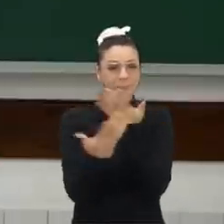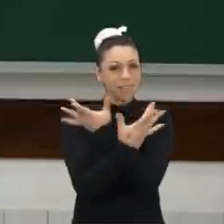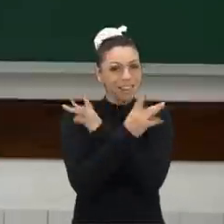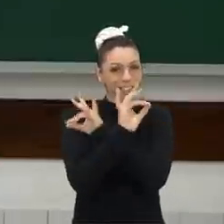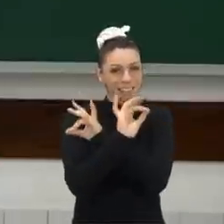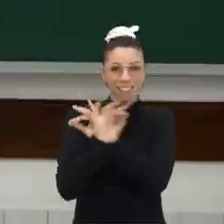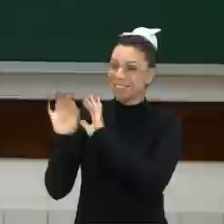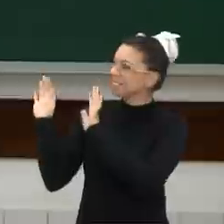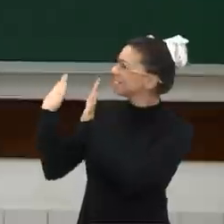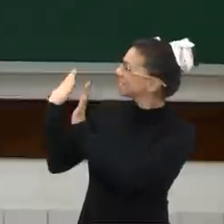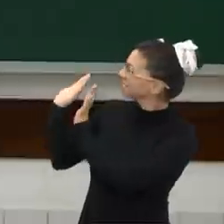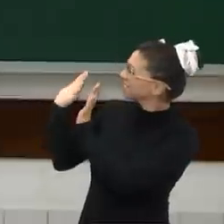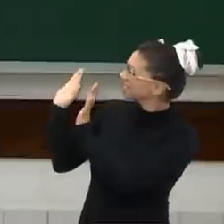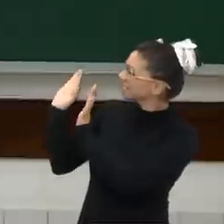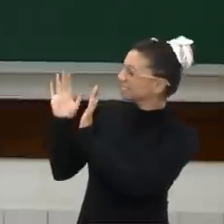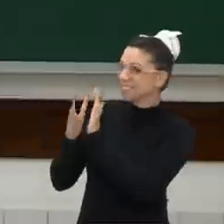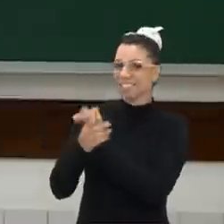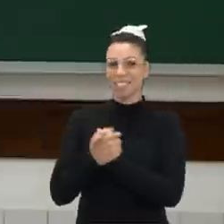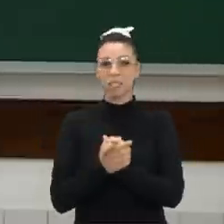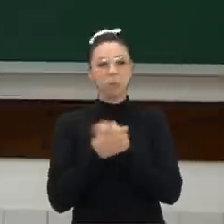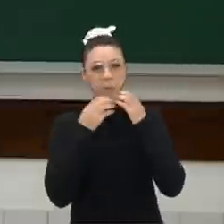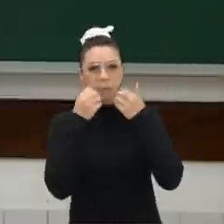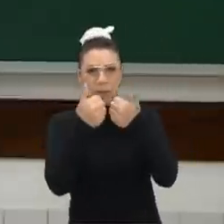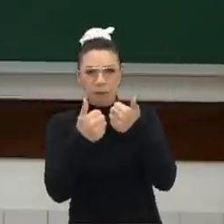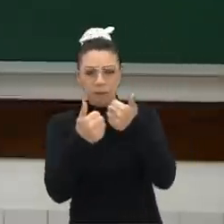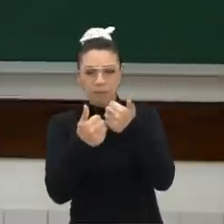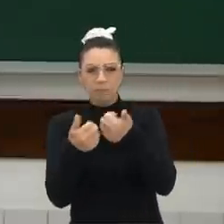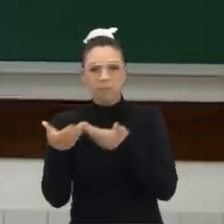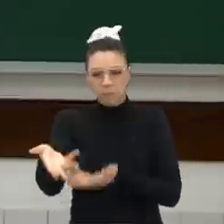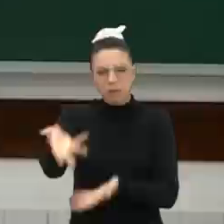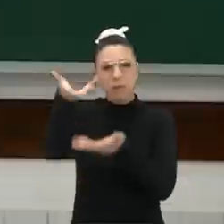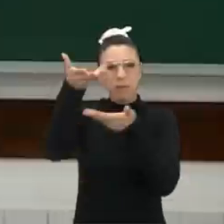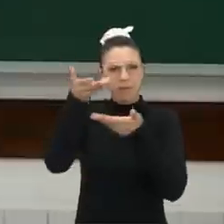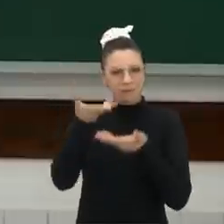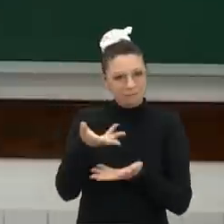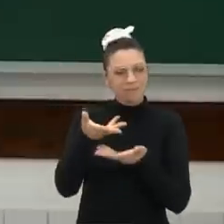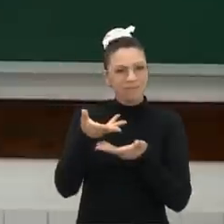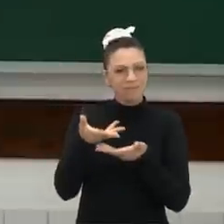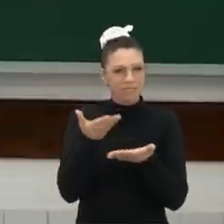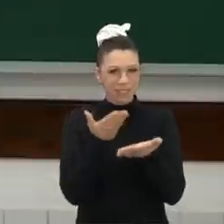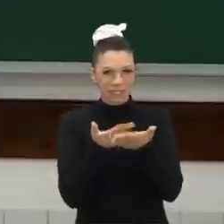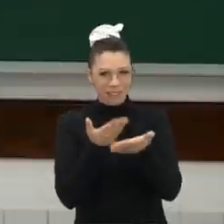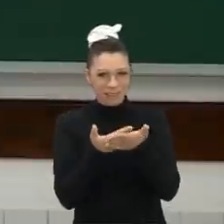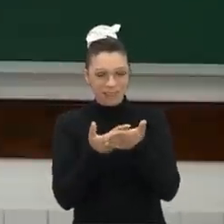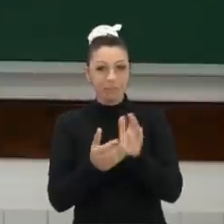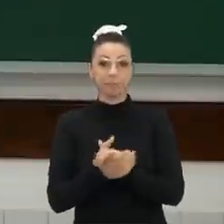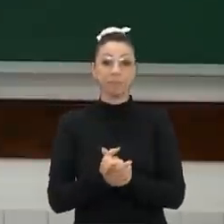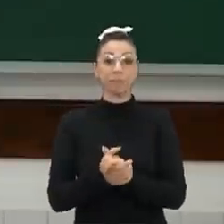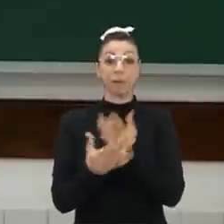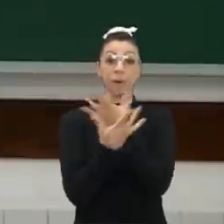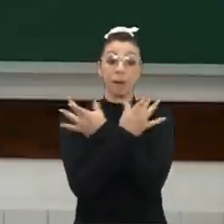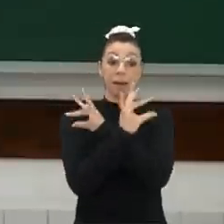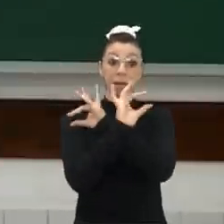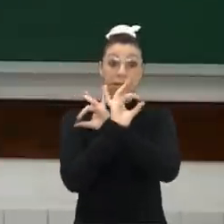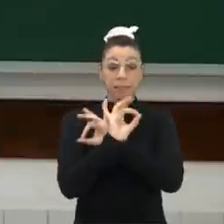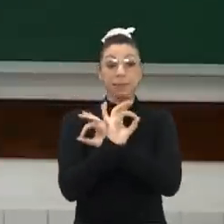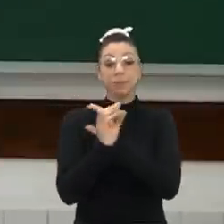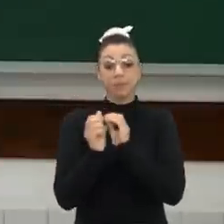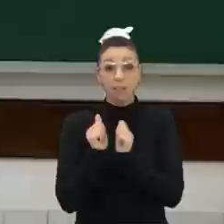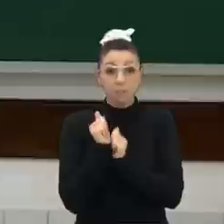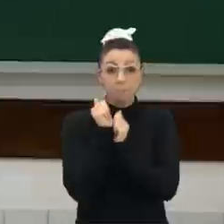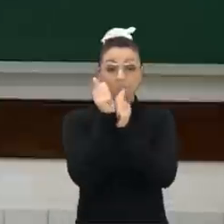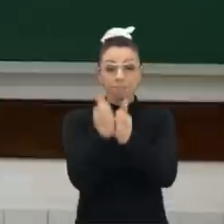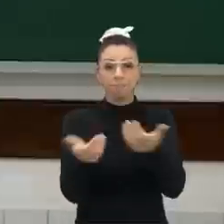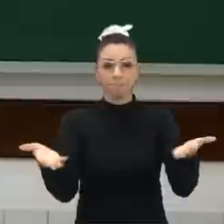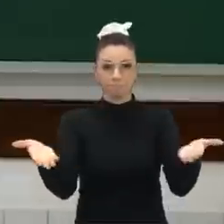Hi Elaine. How are you today, Elaine? Seja bem-vinda à nossa aula. A Elaine vai nos acompanhar